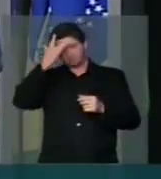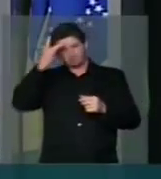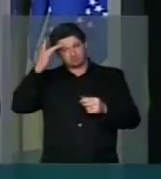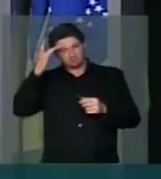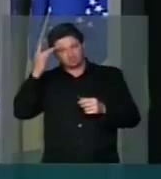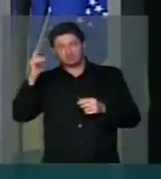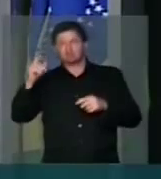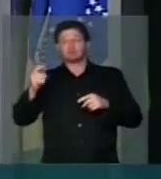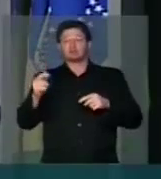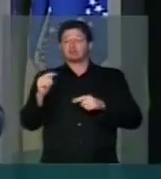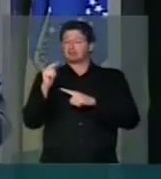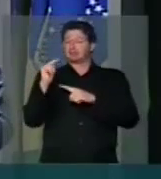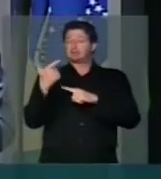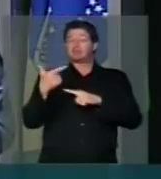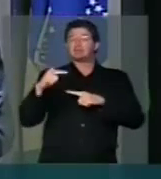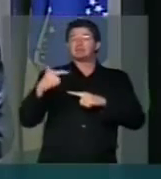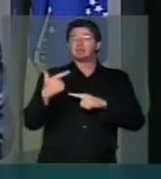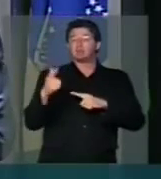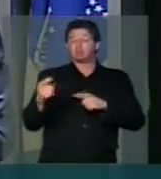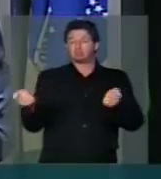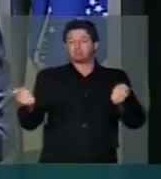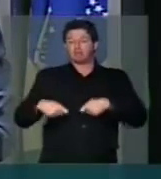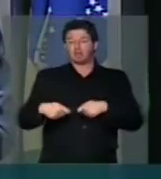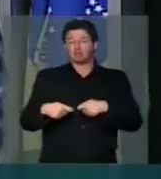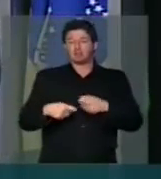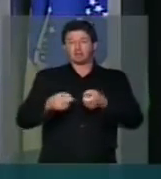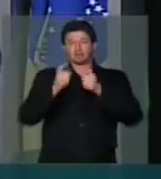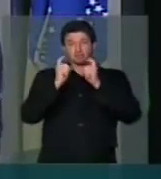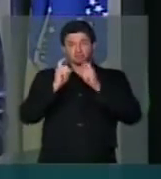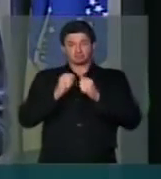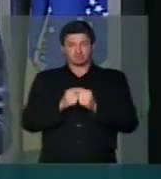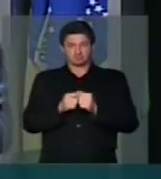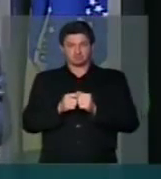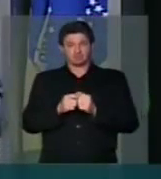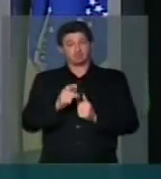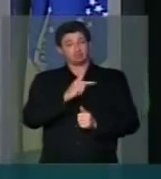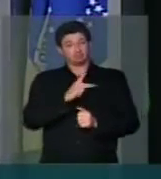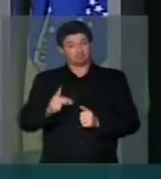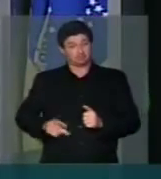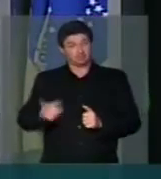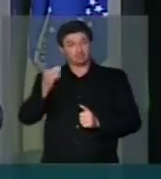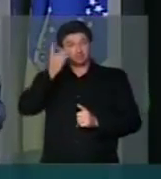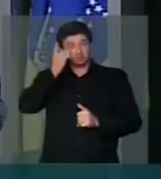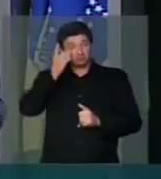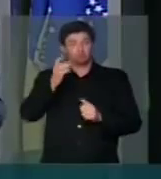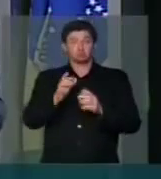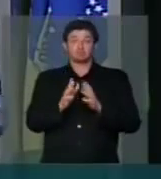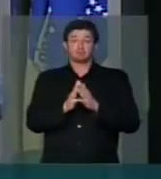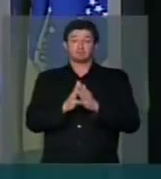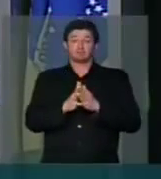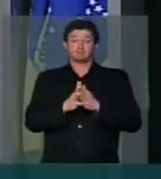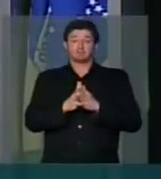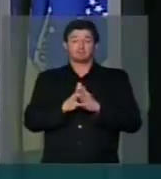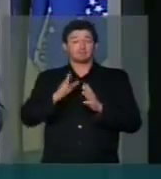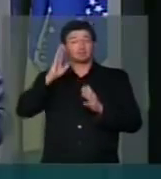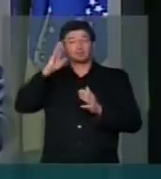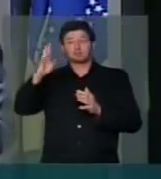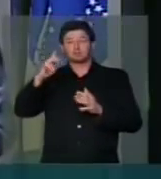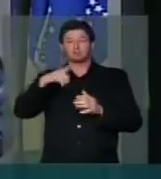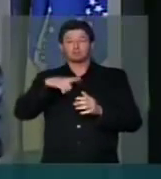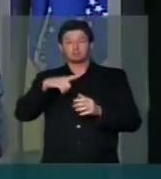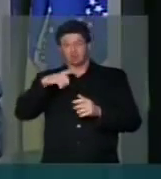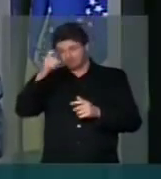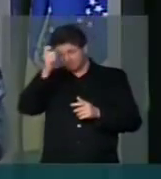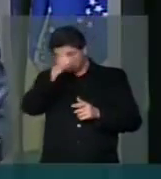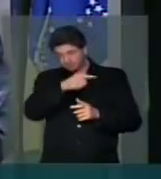absoluta incapacidade de gestão, a presidente Dilma Rousseff, sobretudo, tem uma